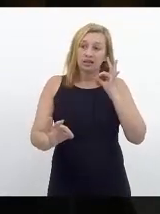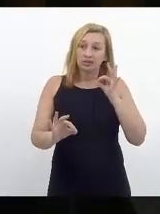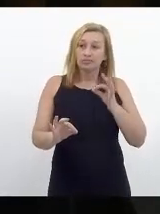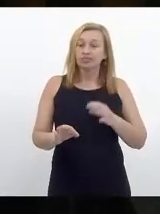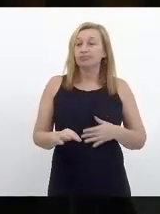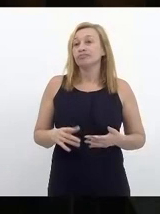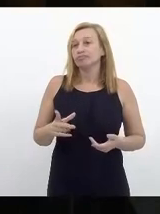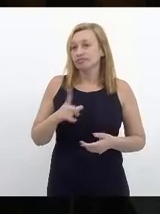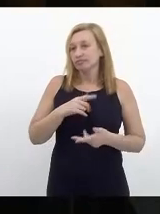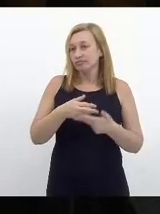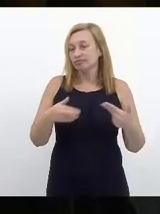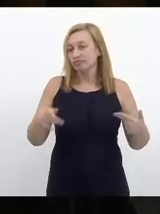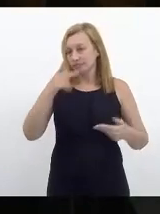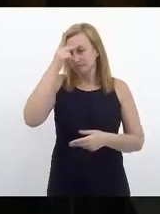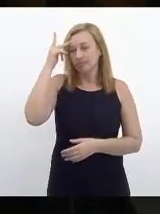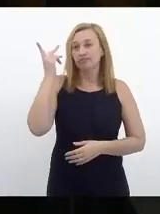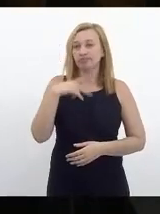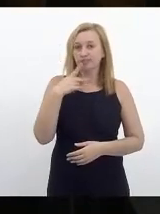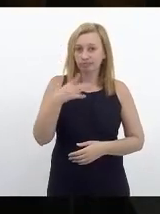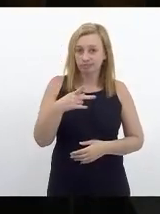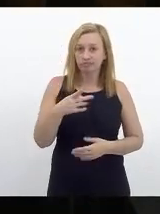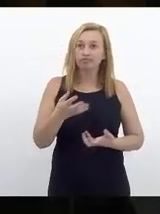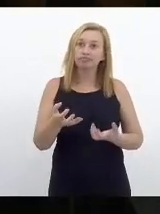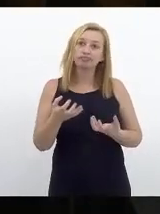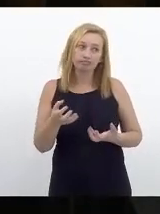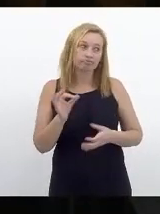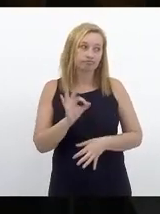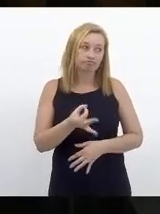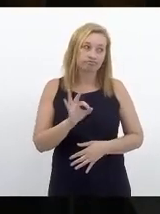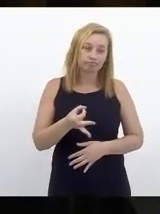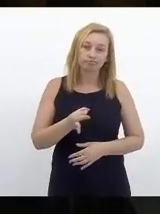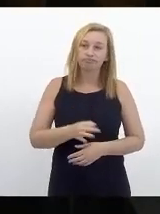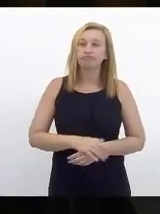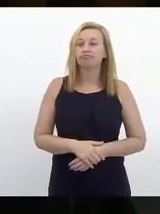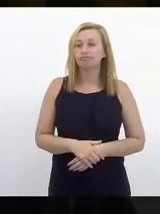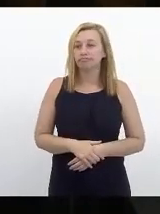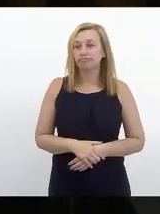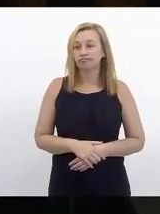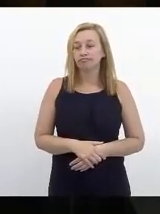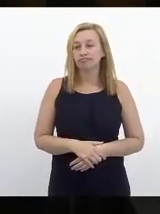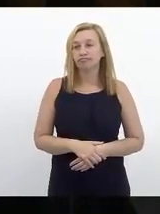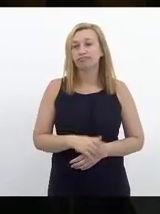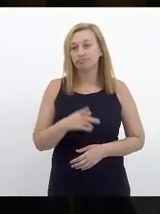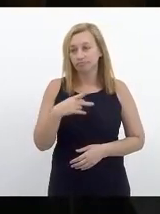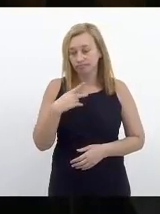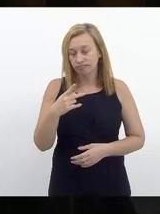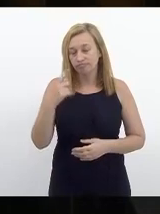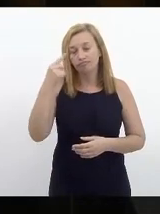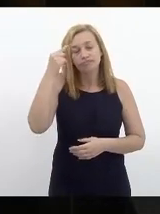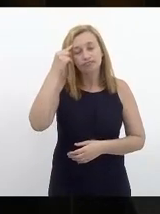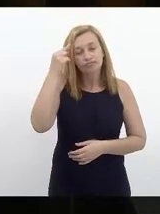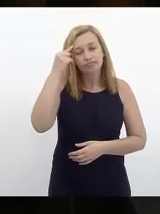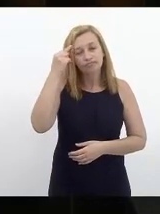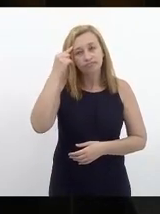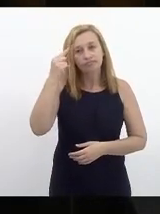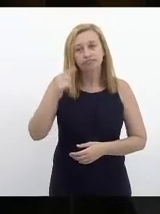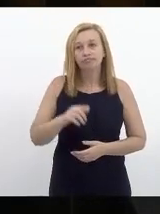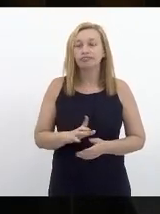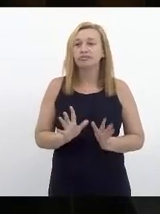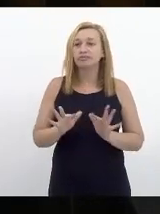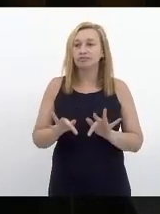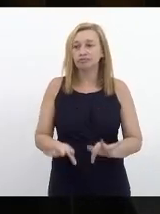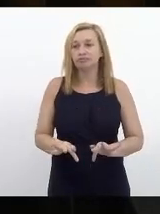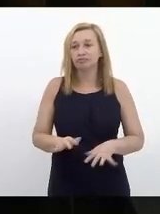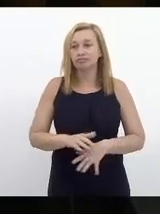tem muita gente para falar, mas queria exatamente fazer essa reflexão. E, para